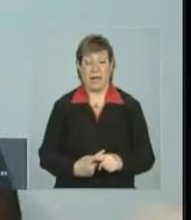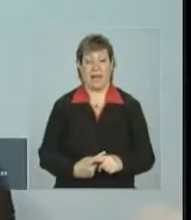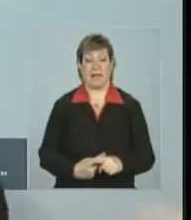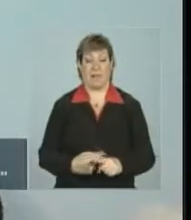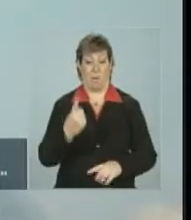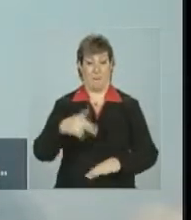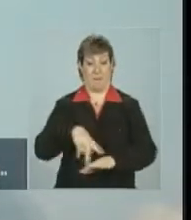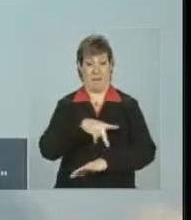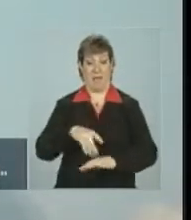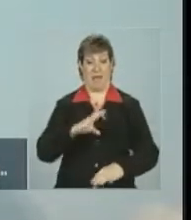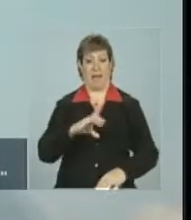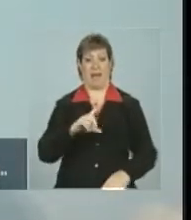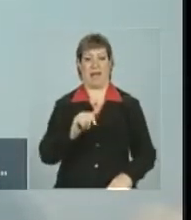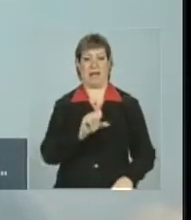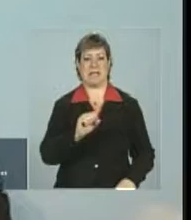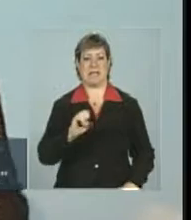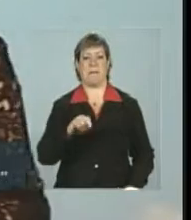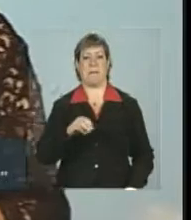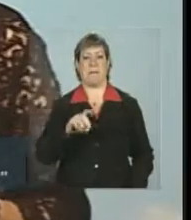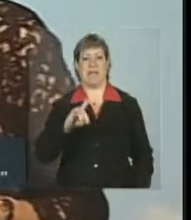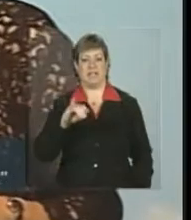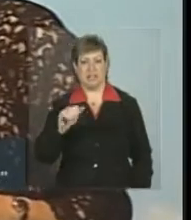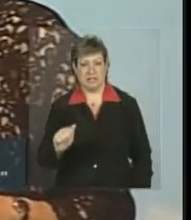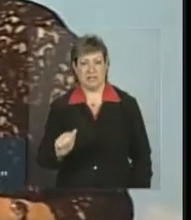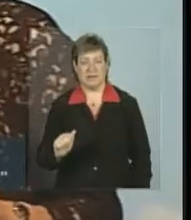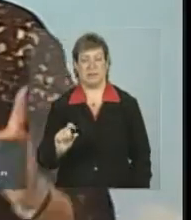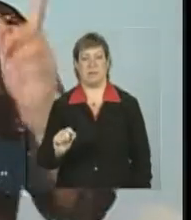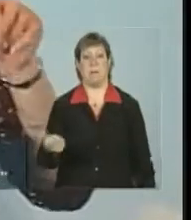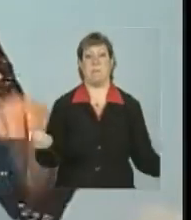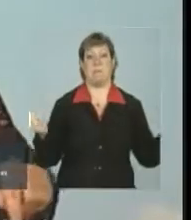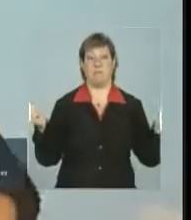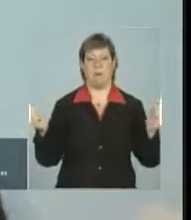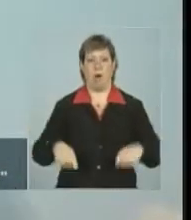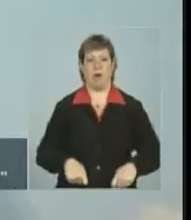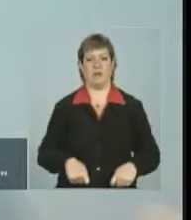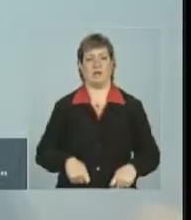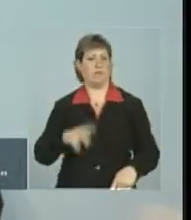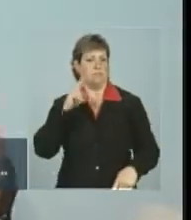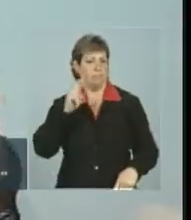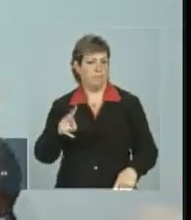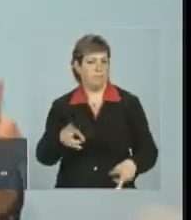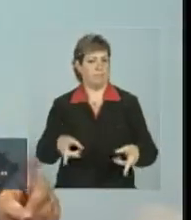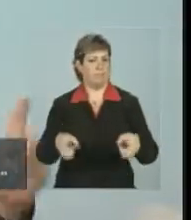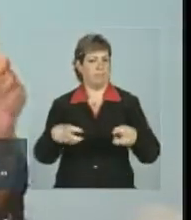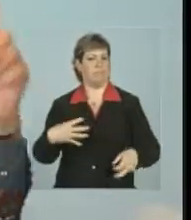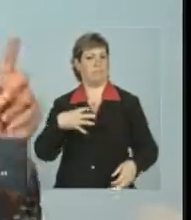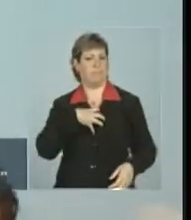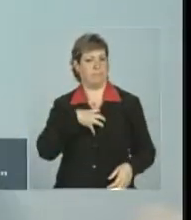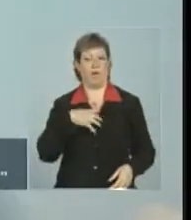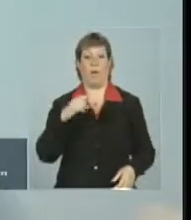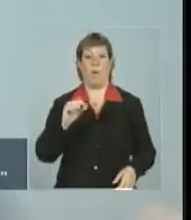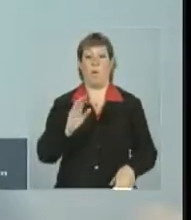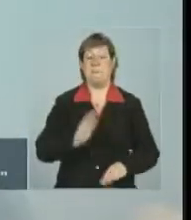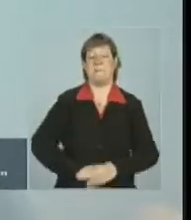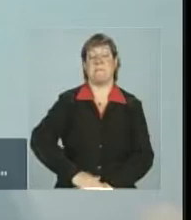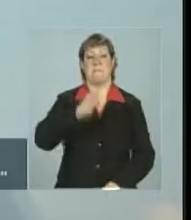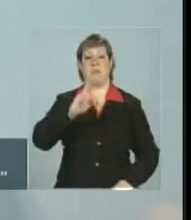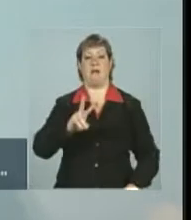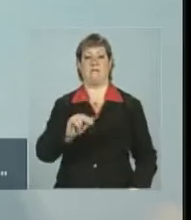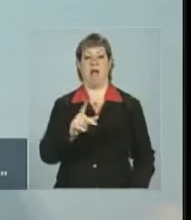média, um país que é capaz de perceber que a grande riqueza que ele